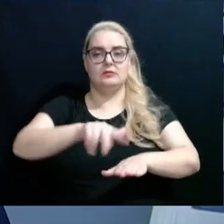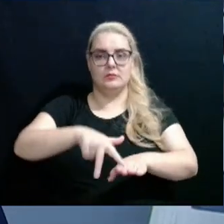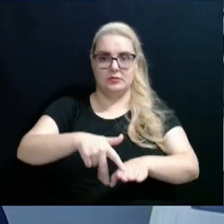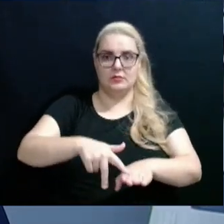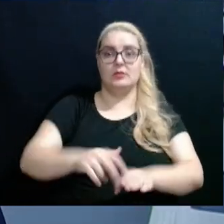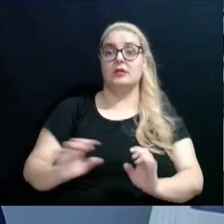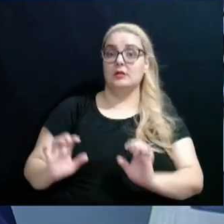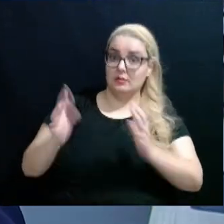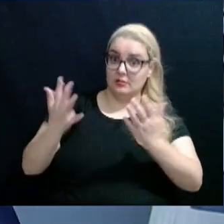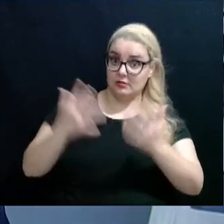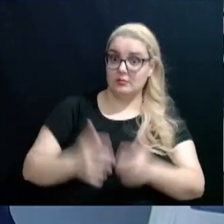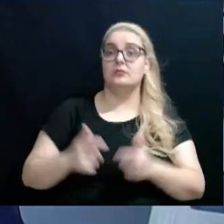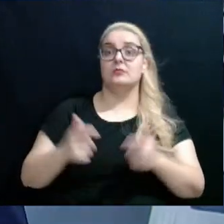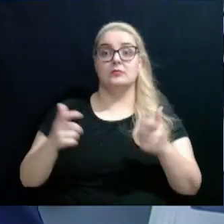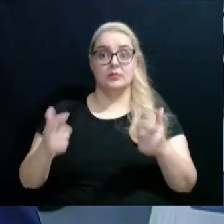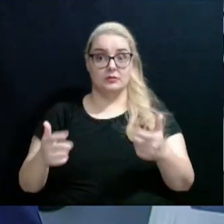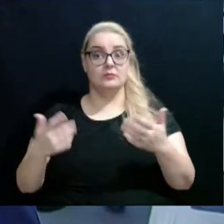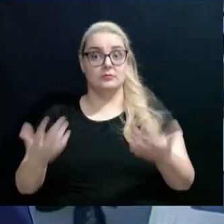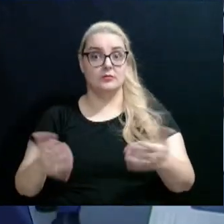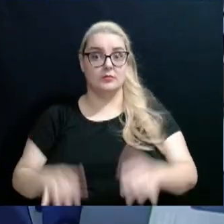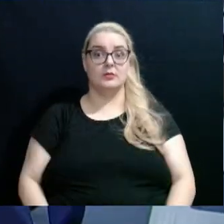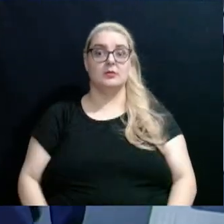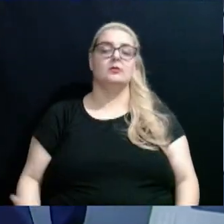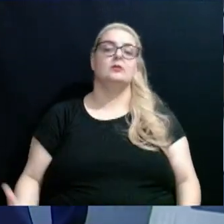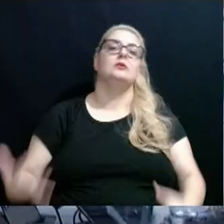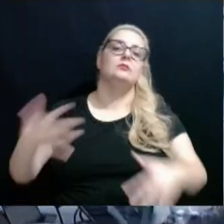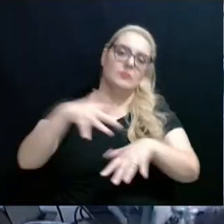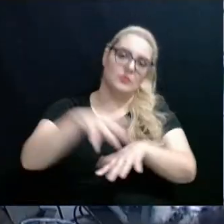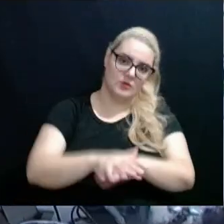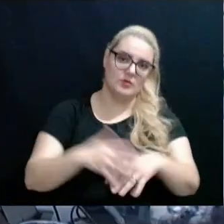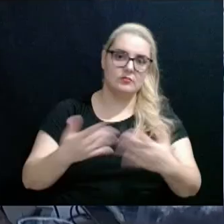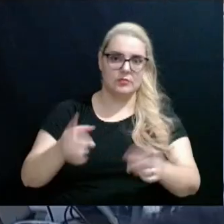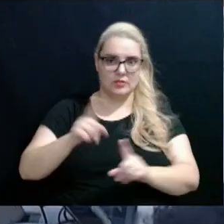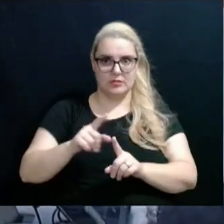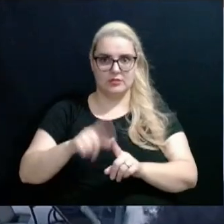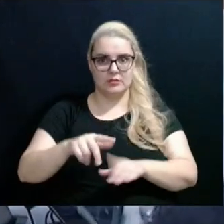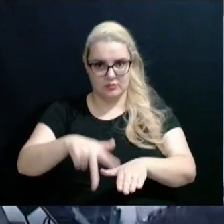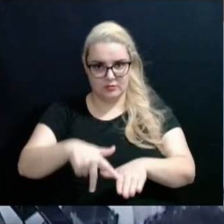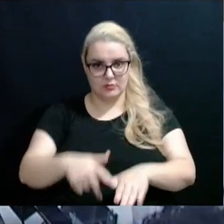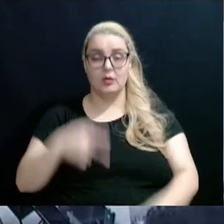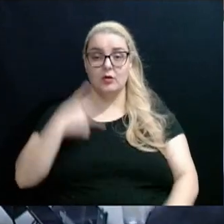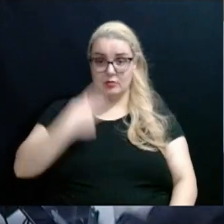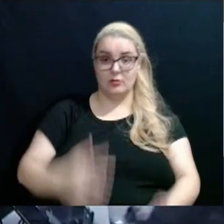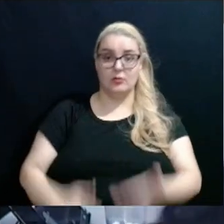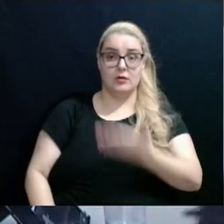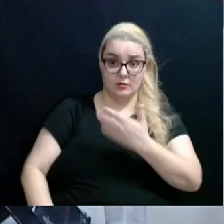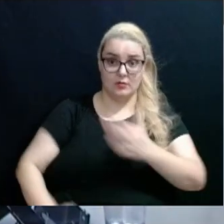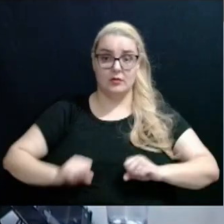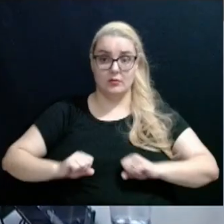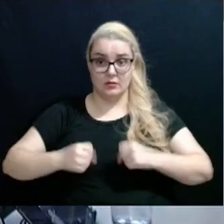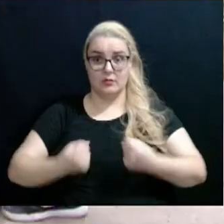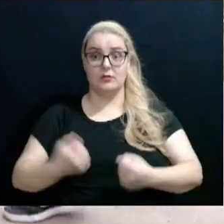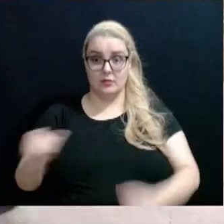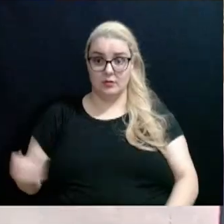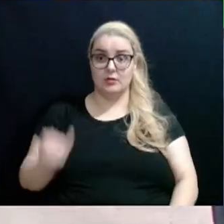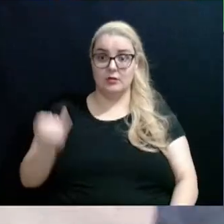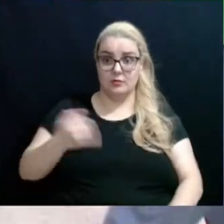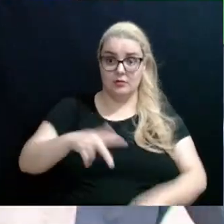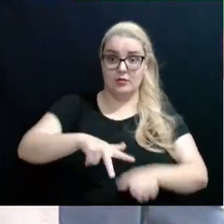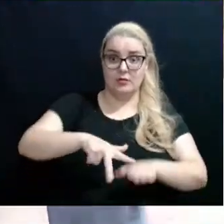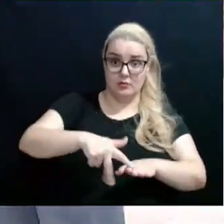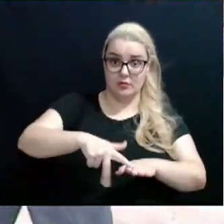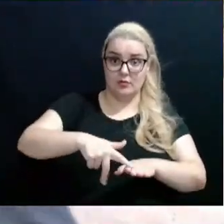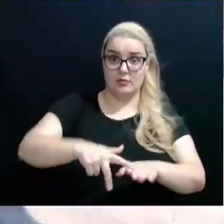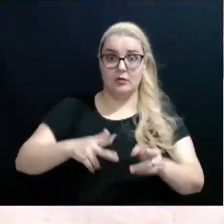mais grandiosos aí que incorporará essa modalidade. O parlamentar reforça a relevância do skate como